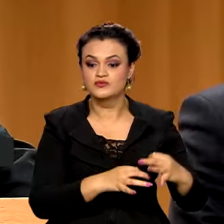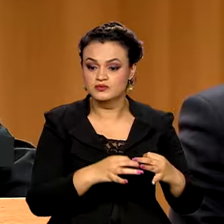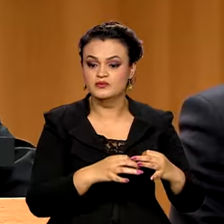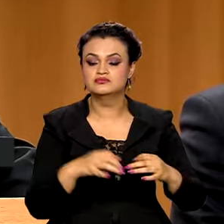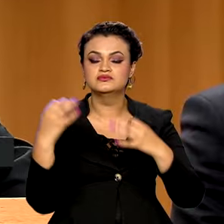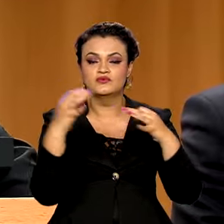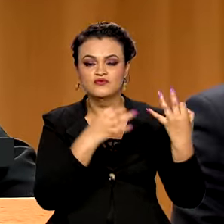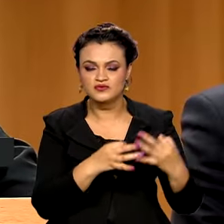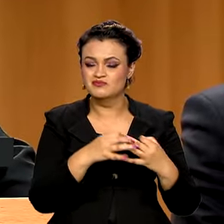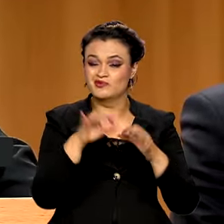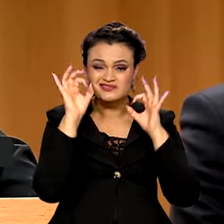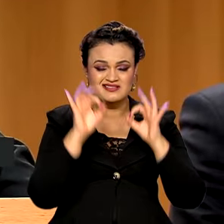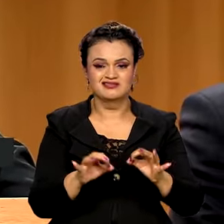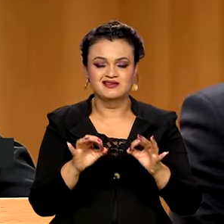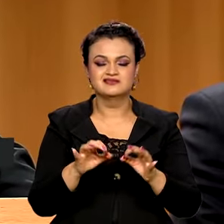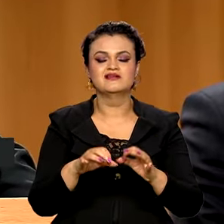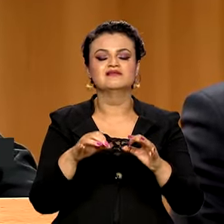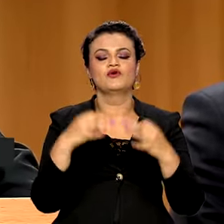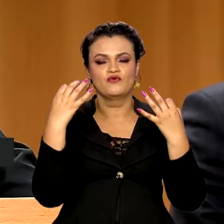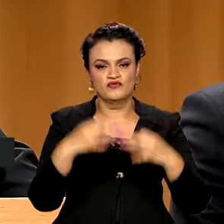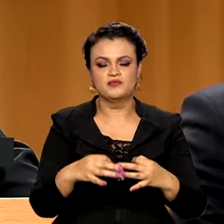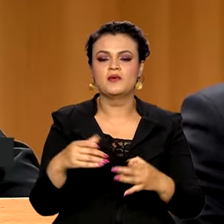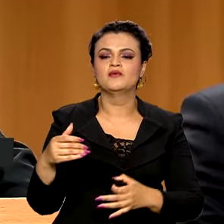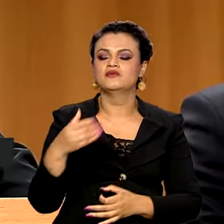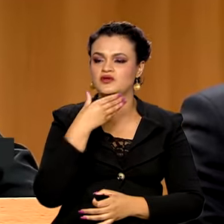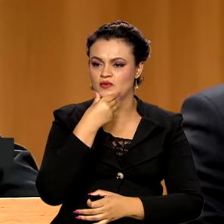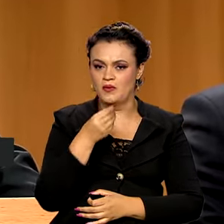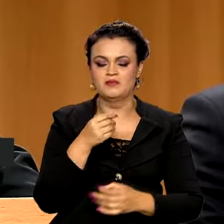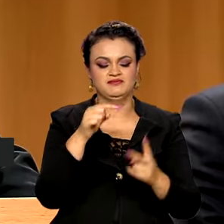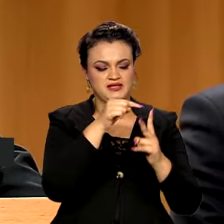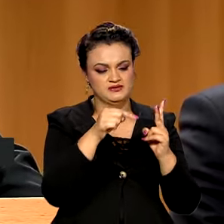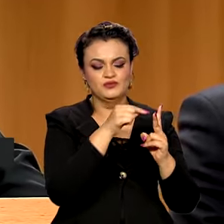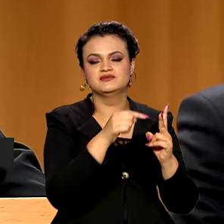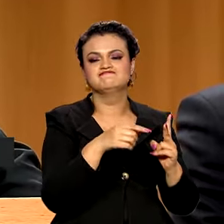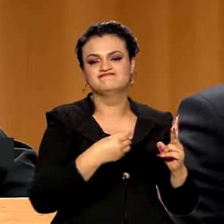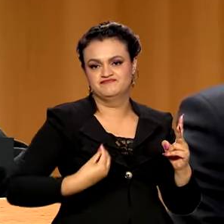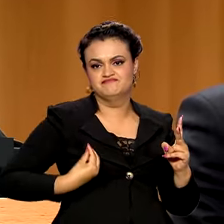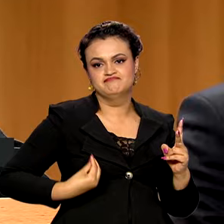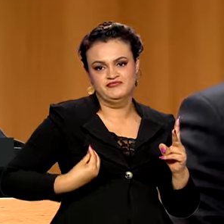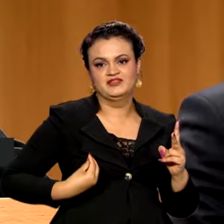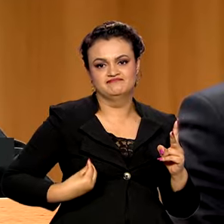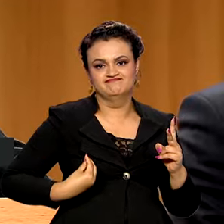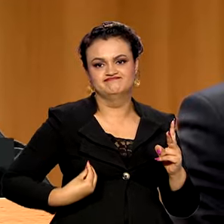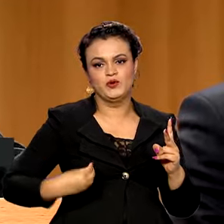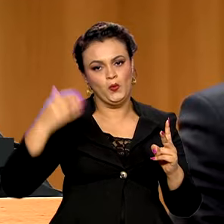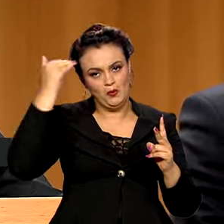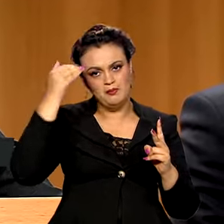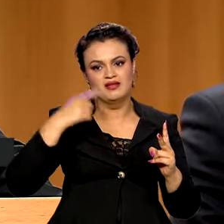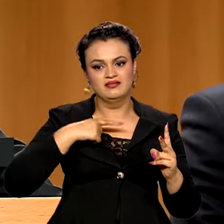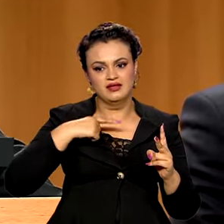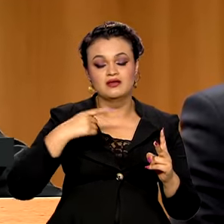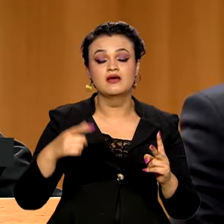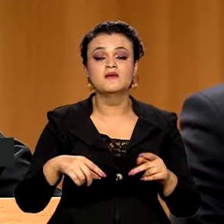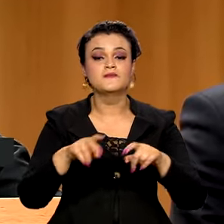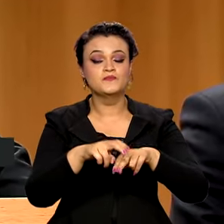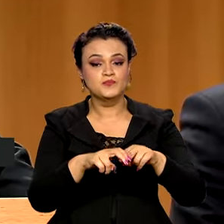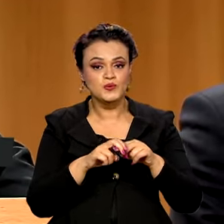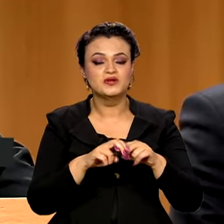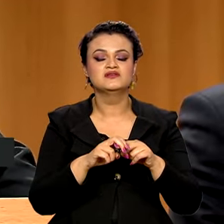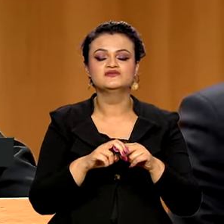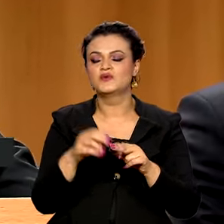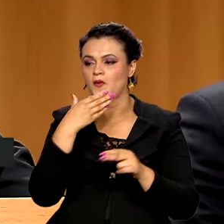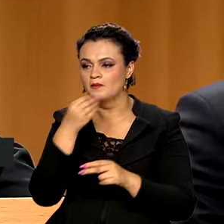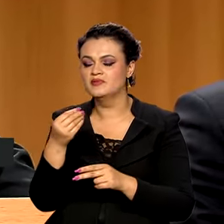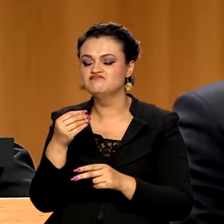modo inequívoco a participação do senhor Elcio e do senhor Rony. Isto conduziu à delação